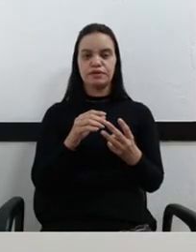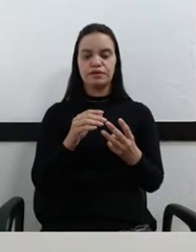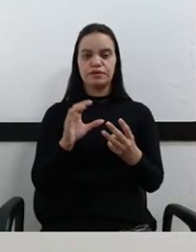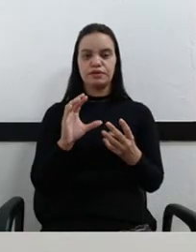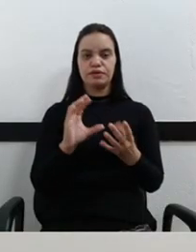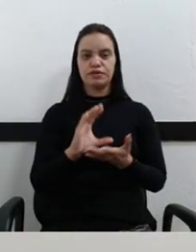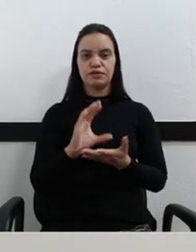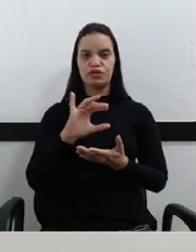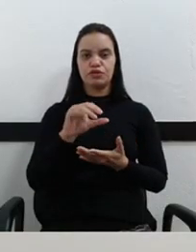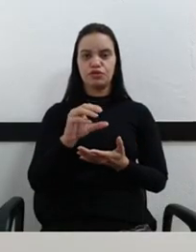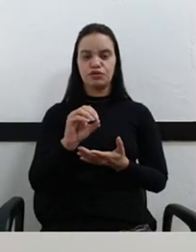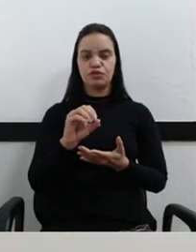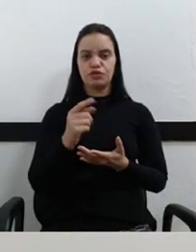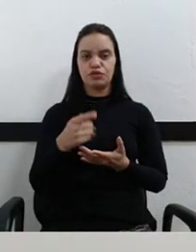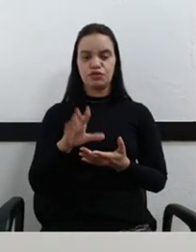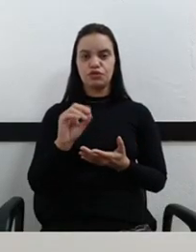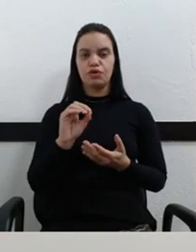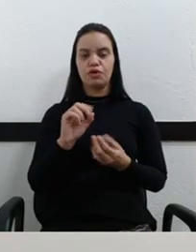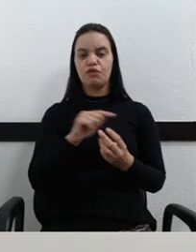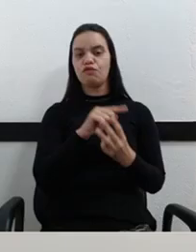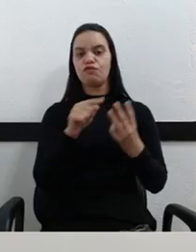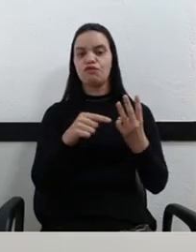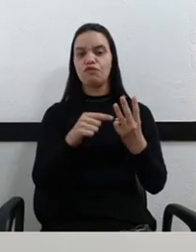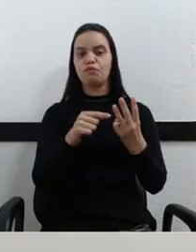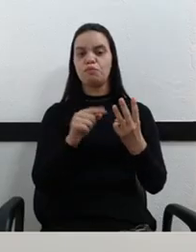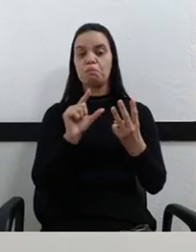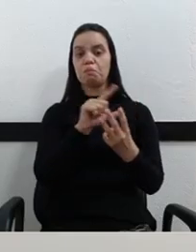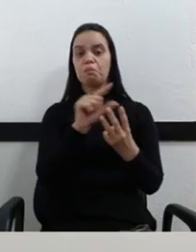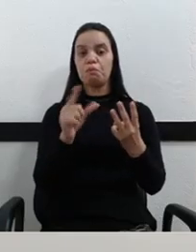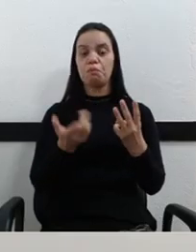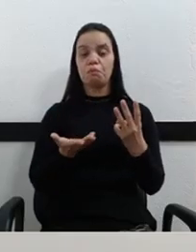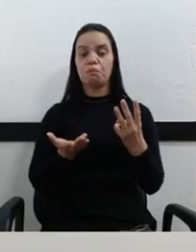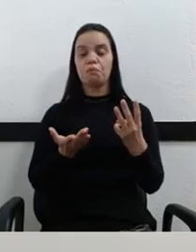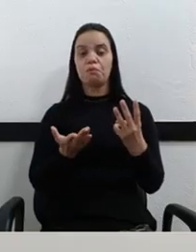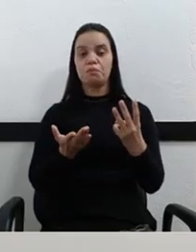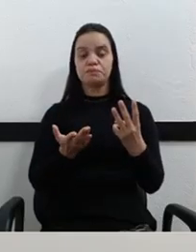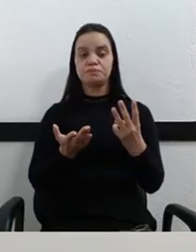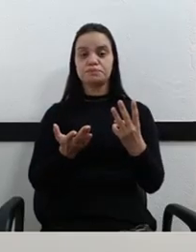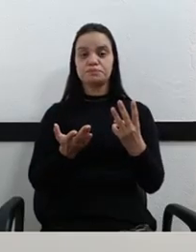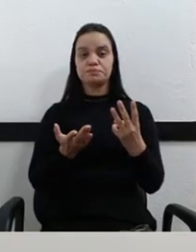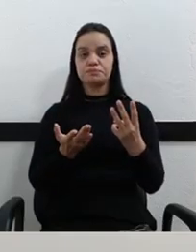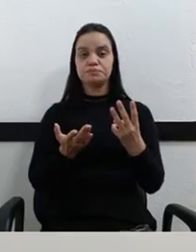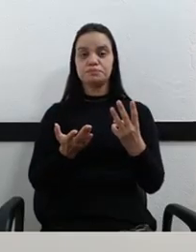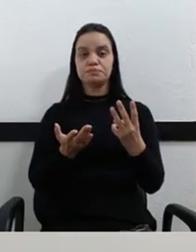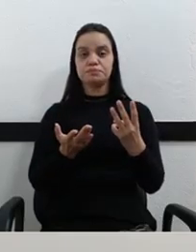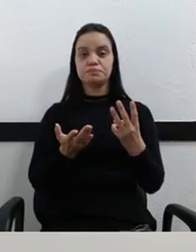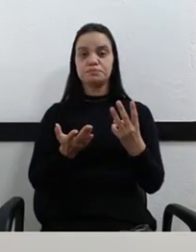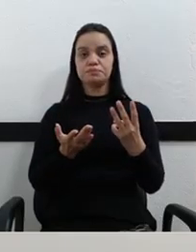Conselheiro João Felipe Belém de Gouveia Reis, como vota?